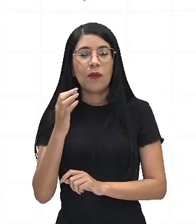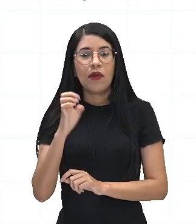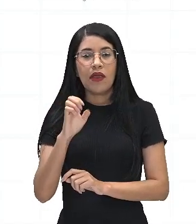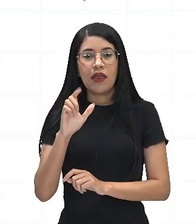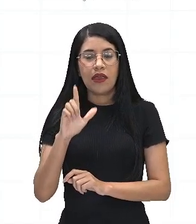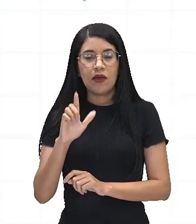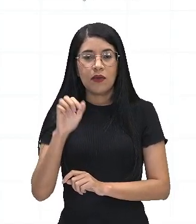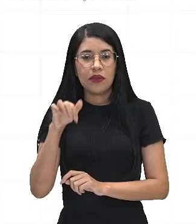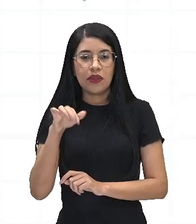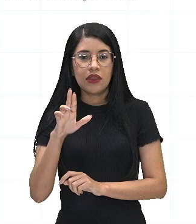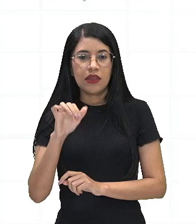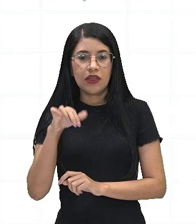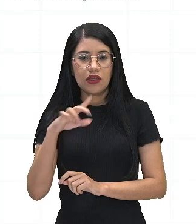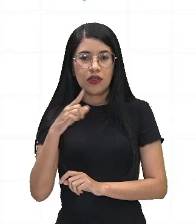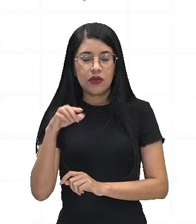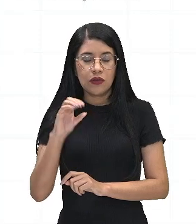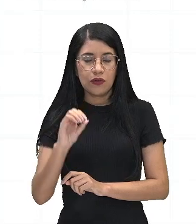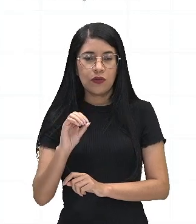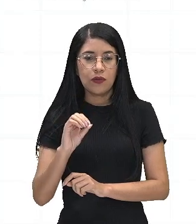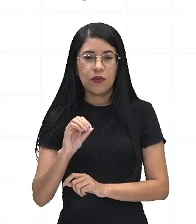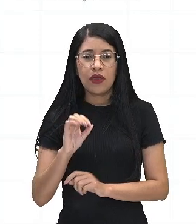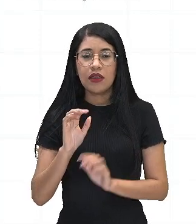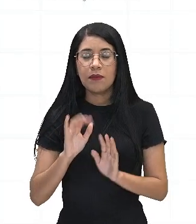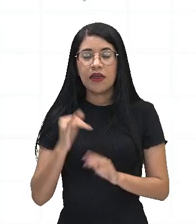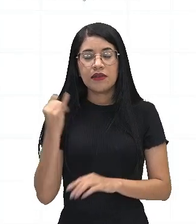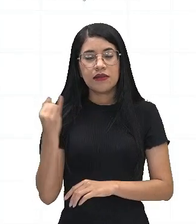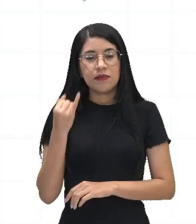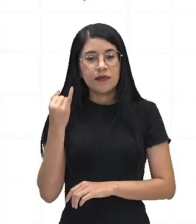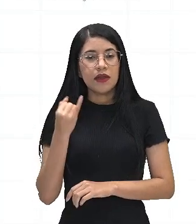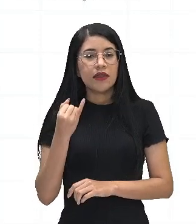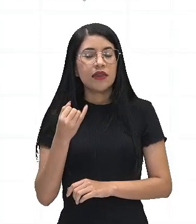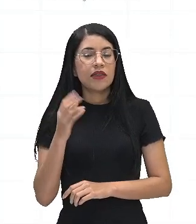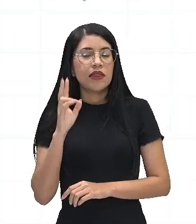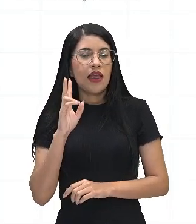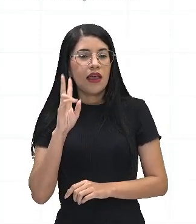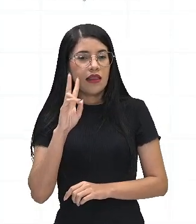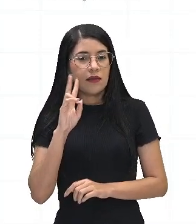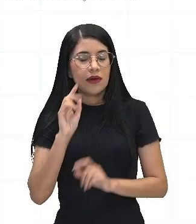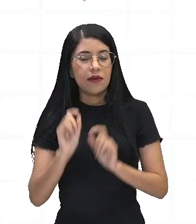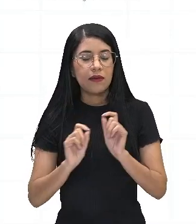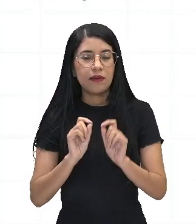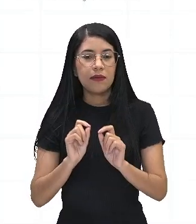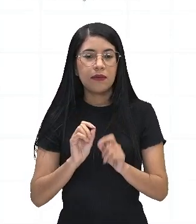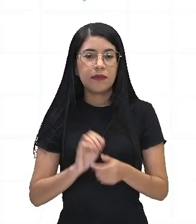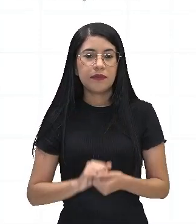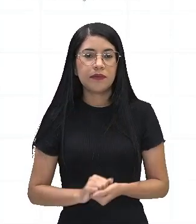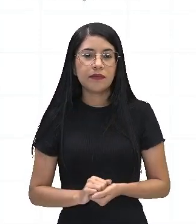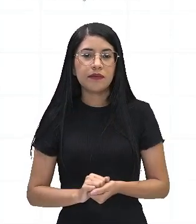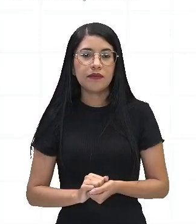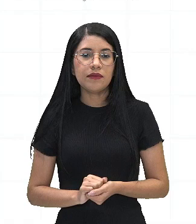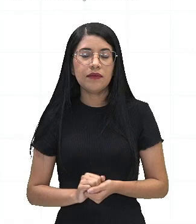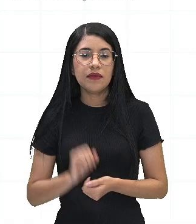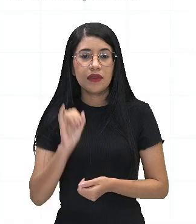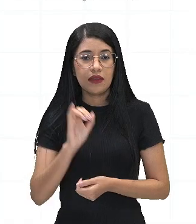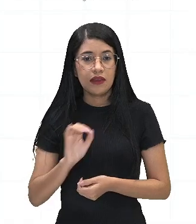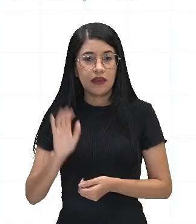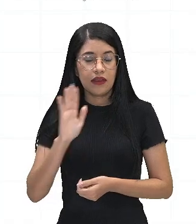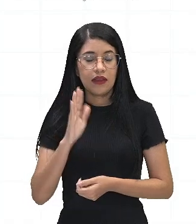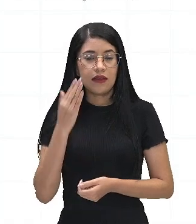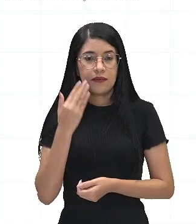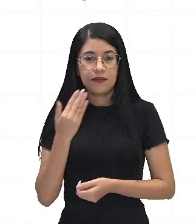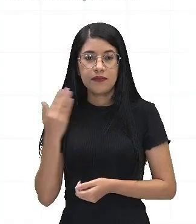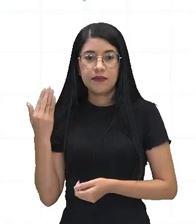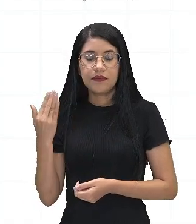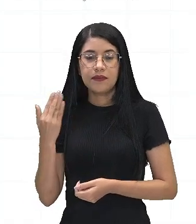El Niño, né? É importante que a gente volte para nossas imagens, as